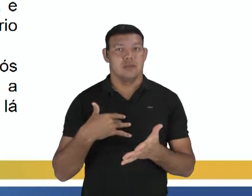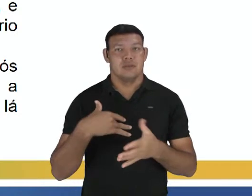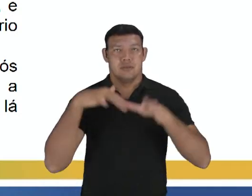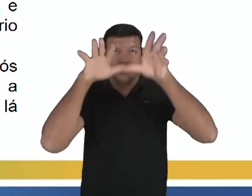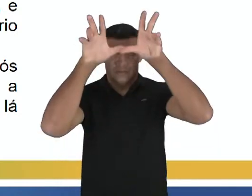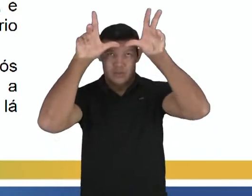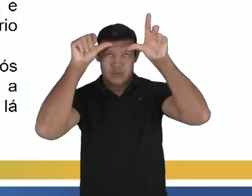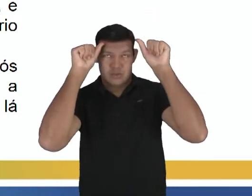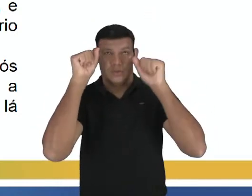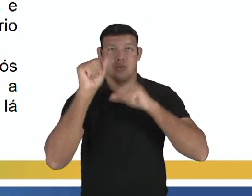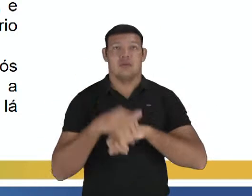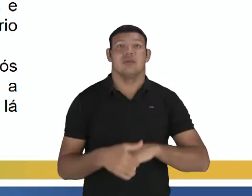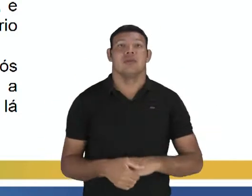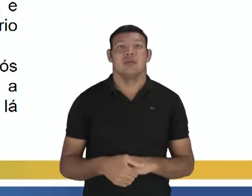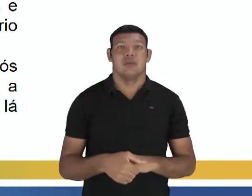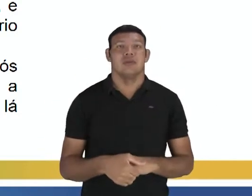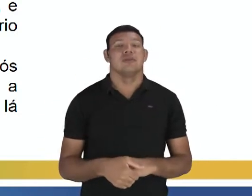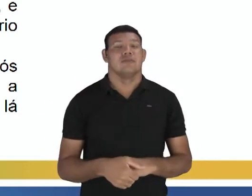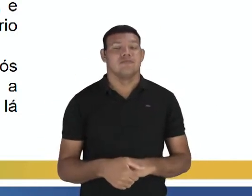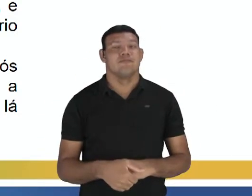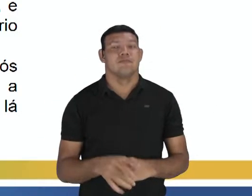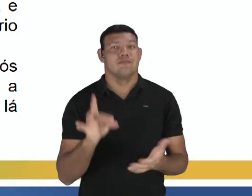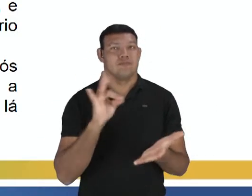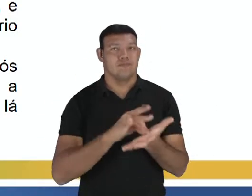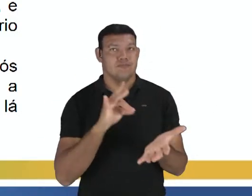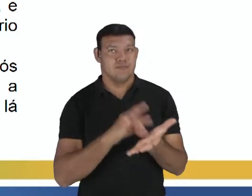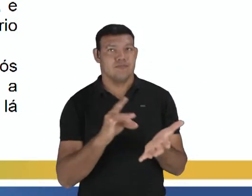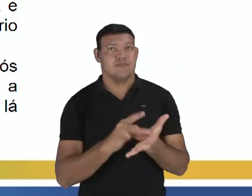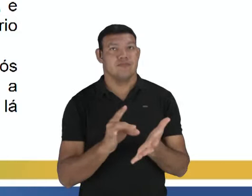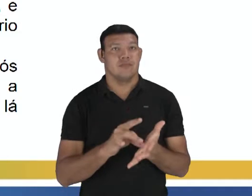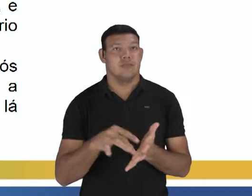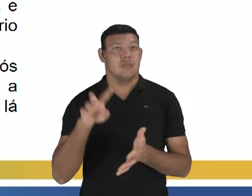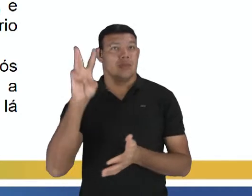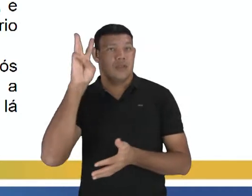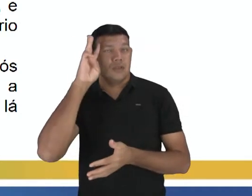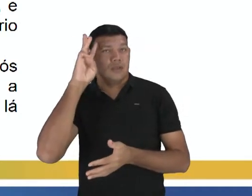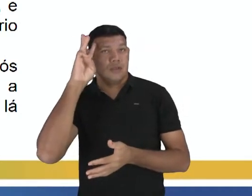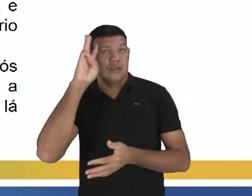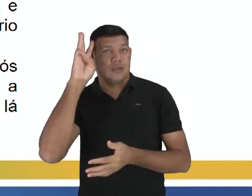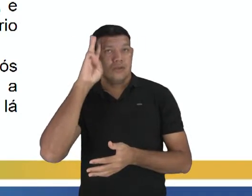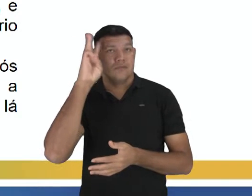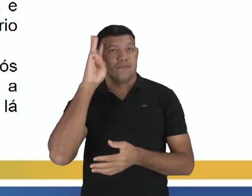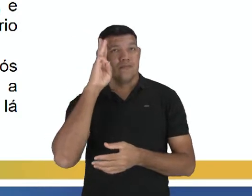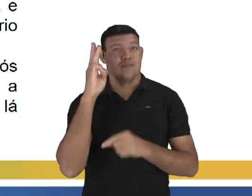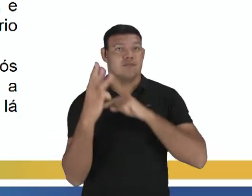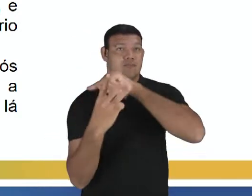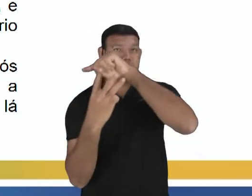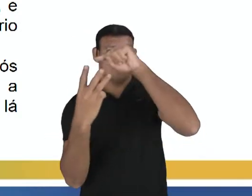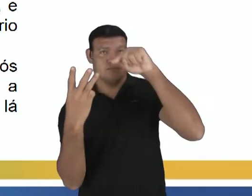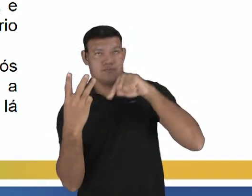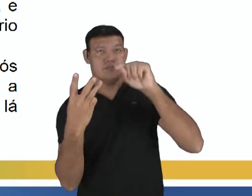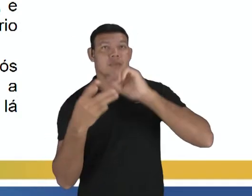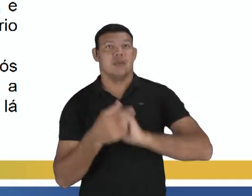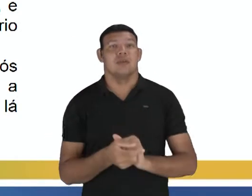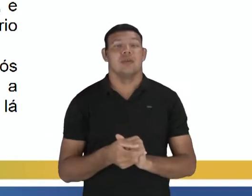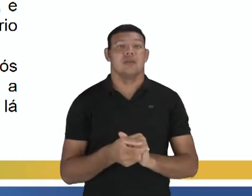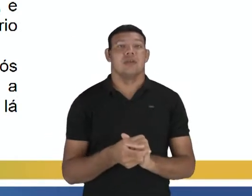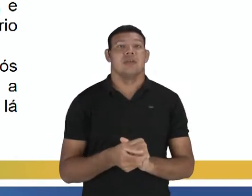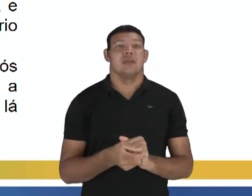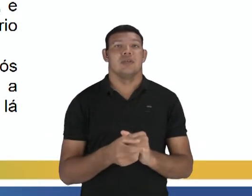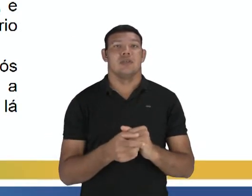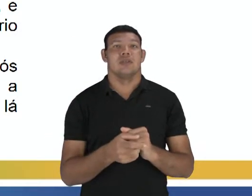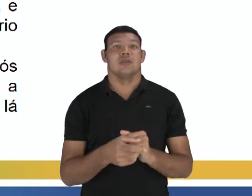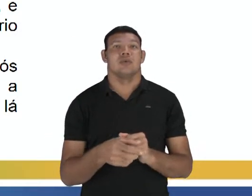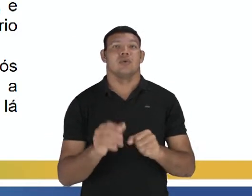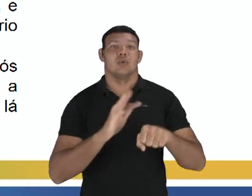SESACRE, confirmou nesta terça-feira, 17, os 3 primeiros casos do novo coronavírus,